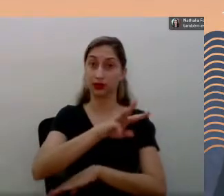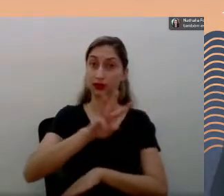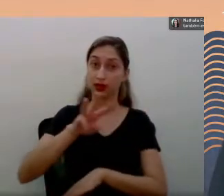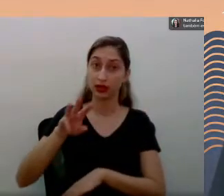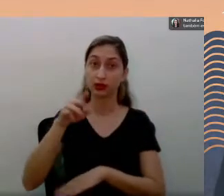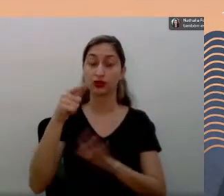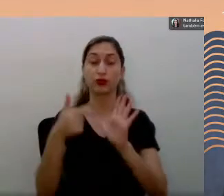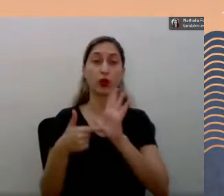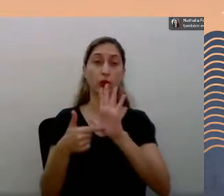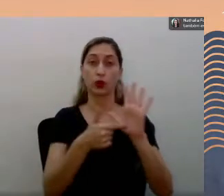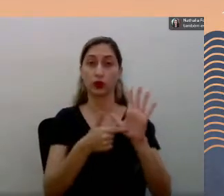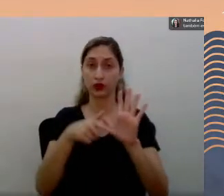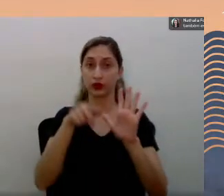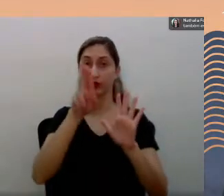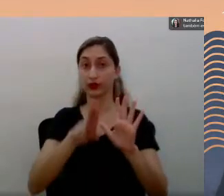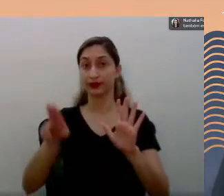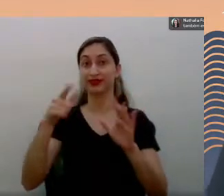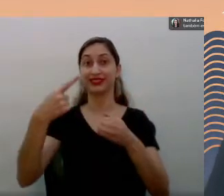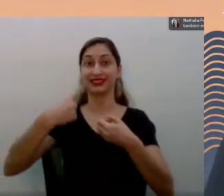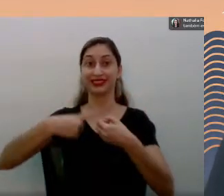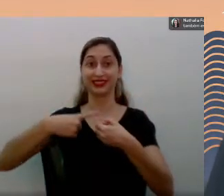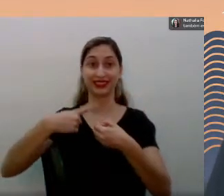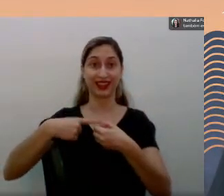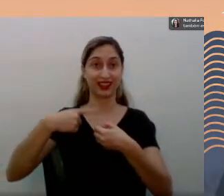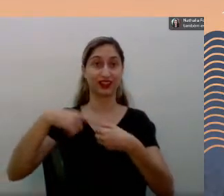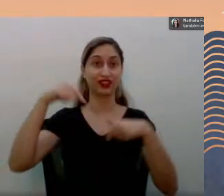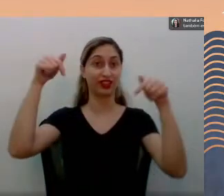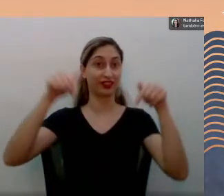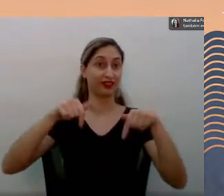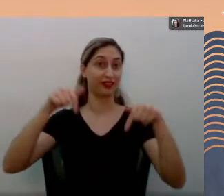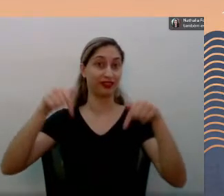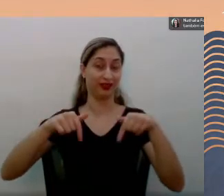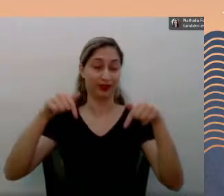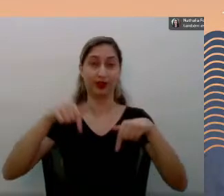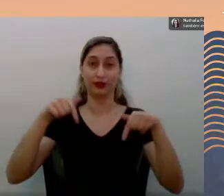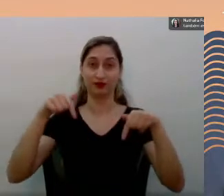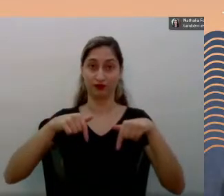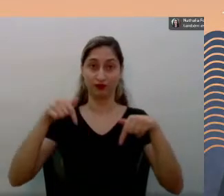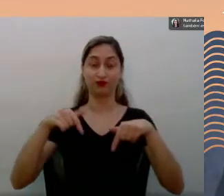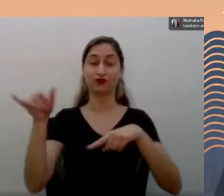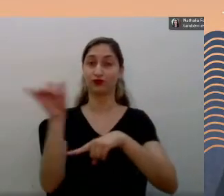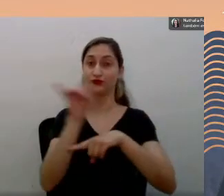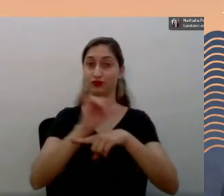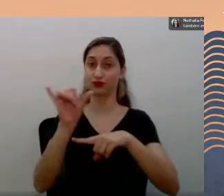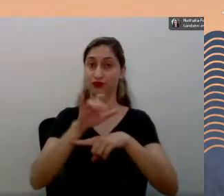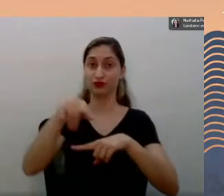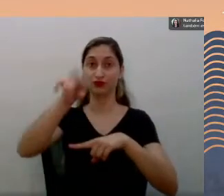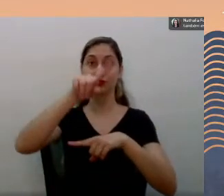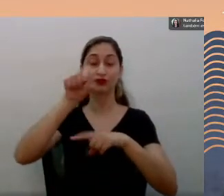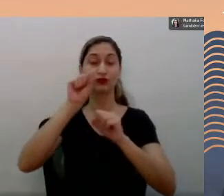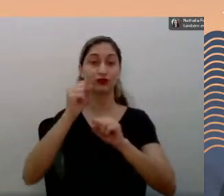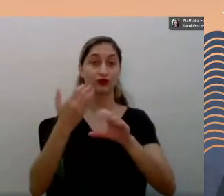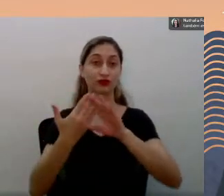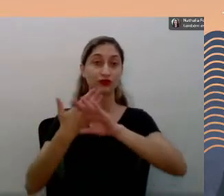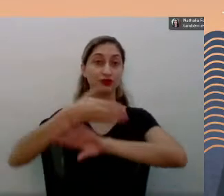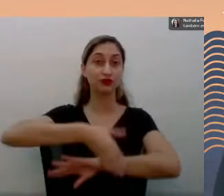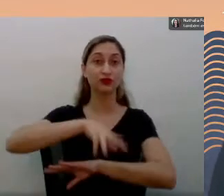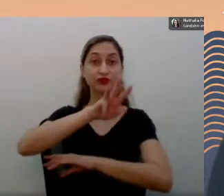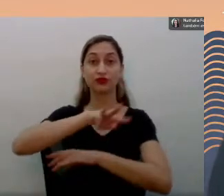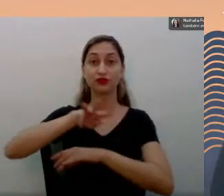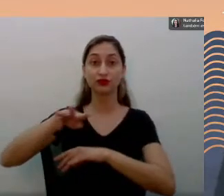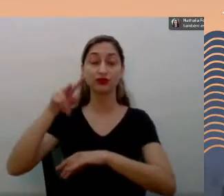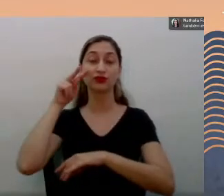dar mostra que tá aqui na descrição do vídeo tá é e também né tem o link da nossa programação